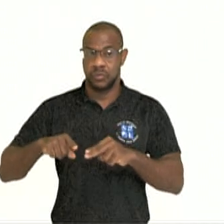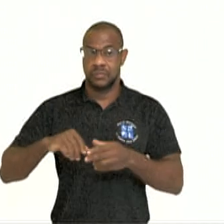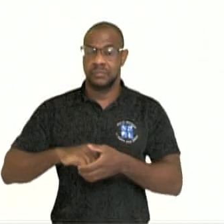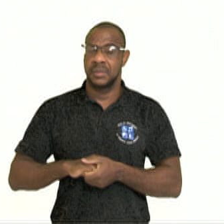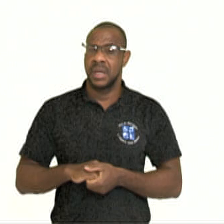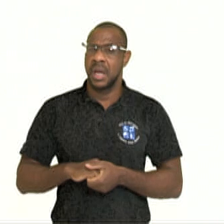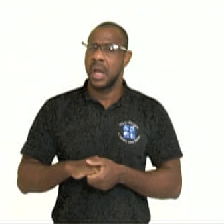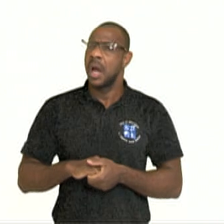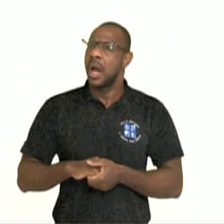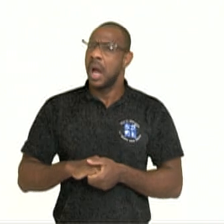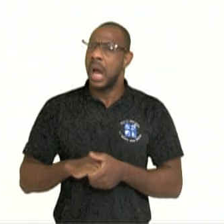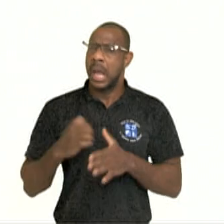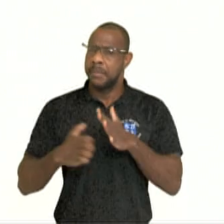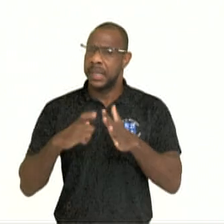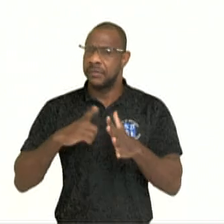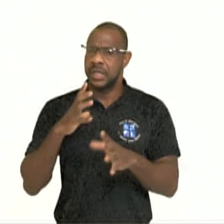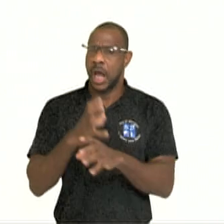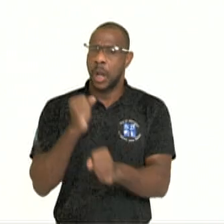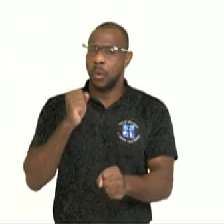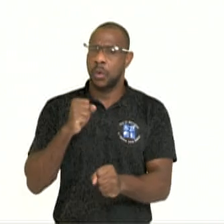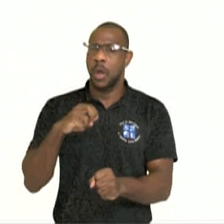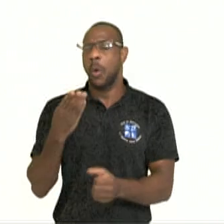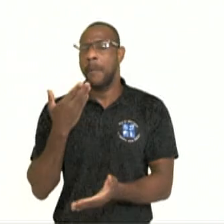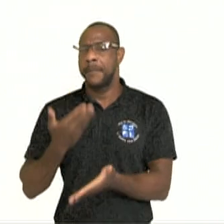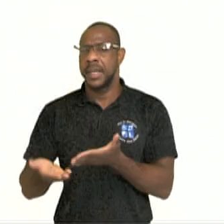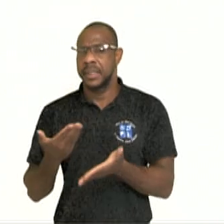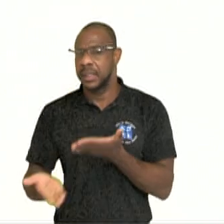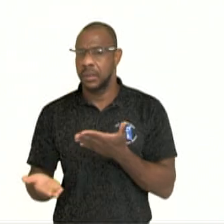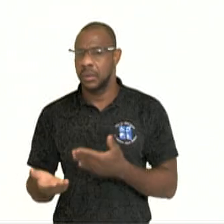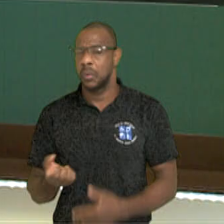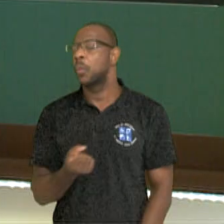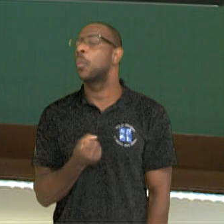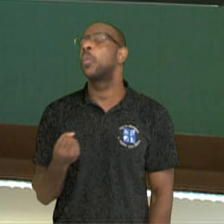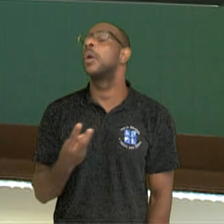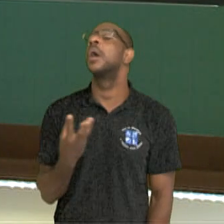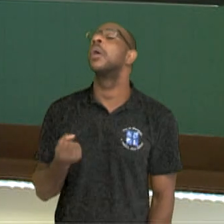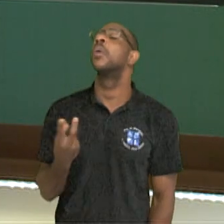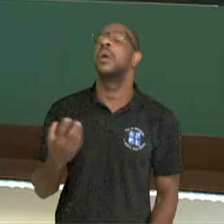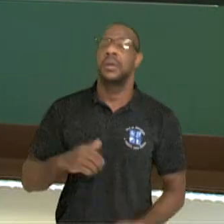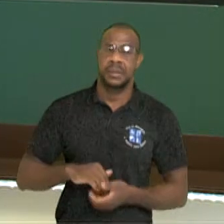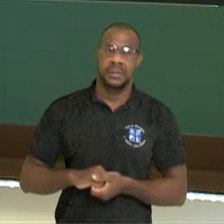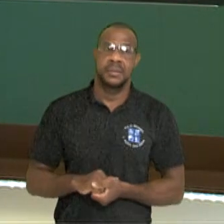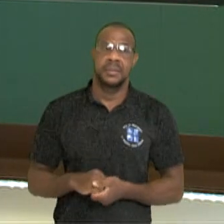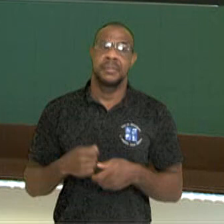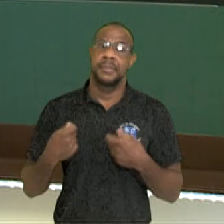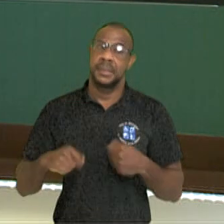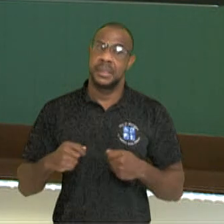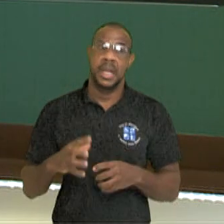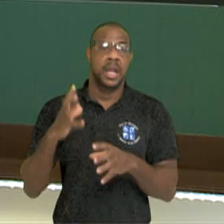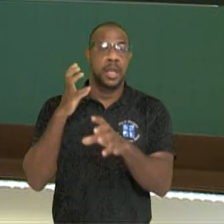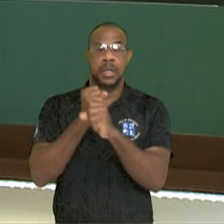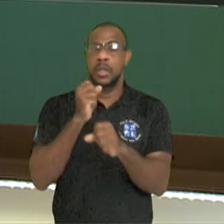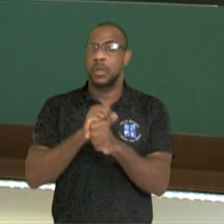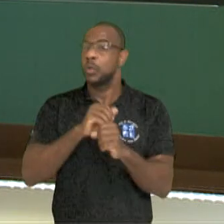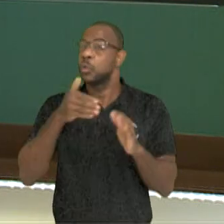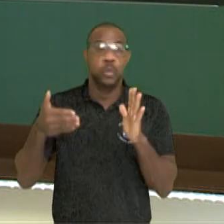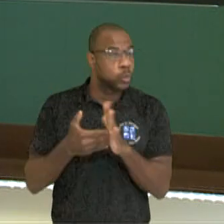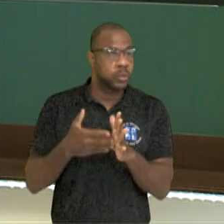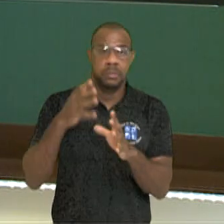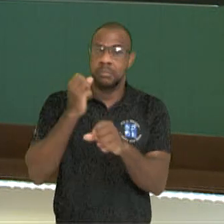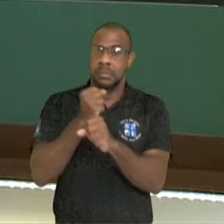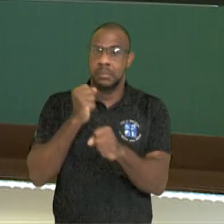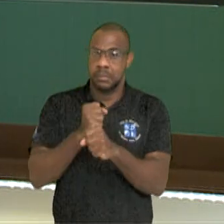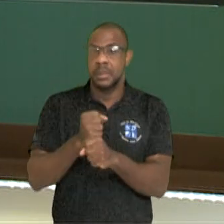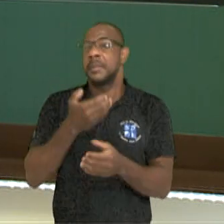lucro ou prejuízo? De quanto? Pessoal, nesse caso, nós temos que somar todos os lucros, todos